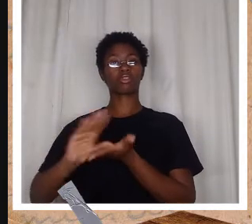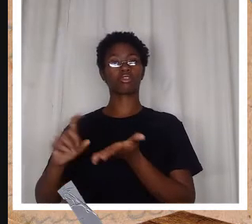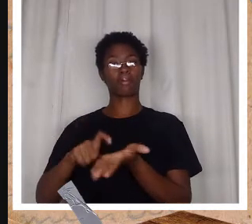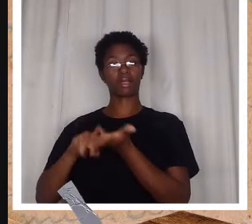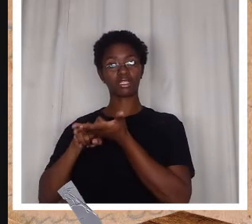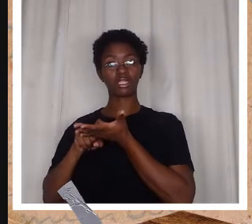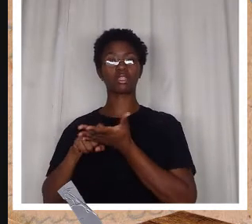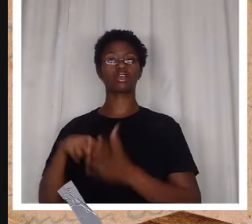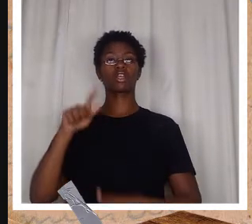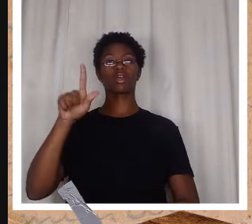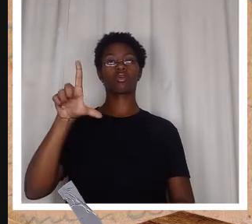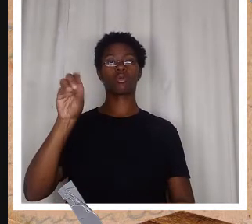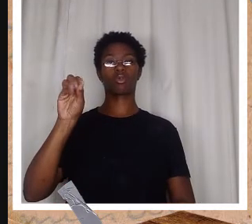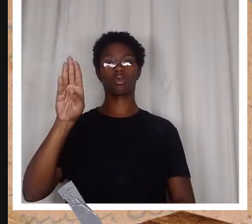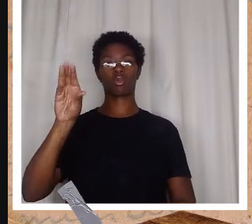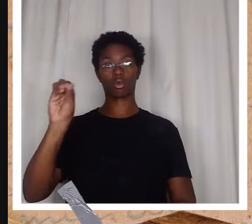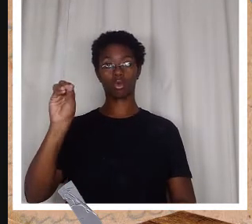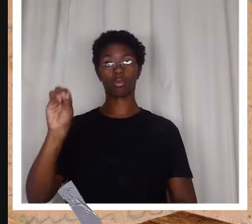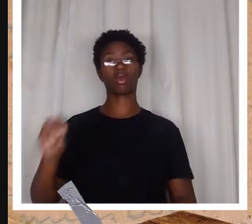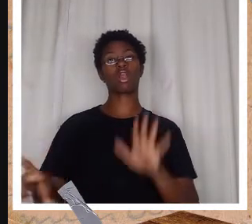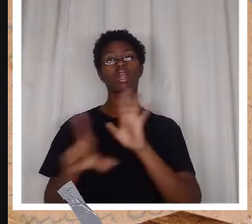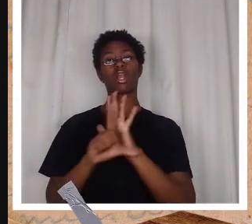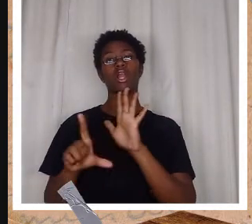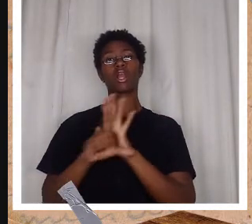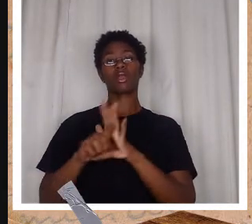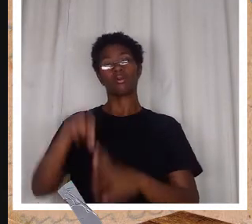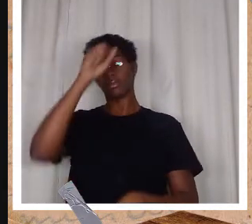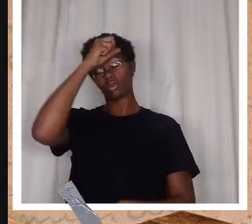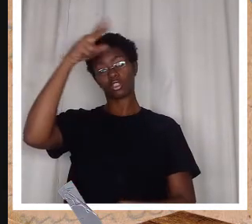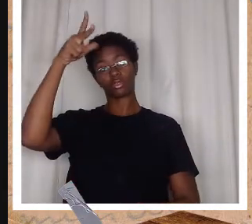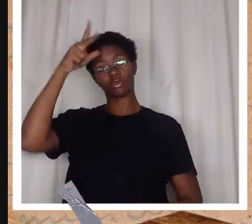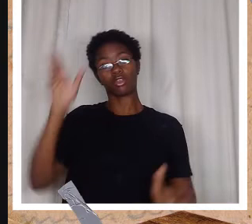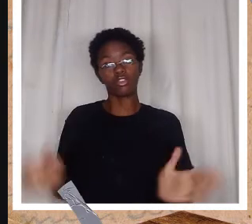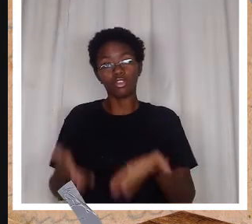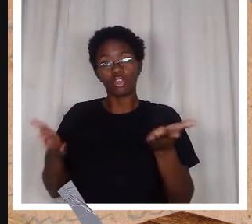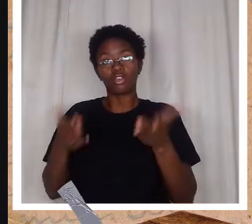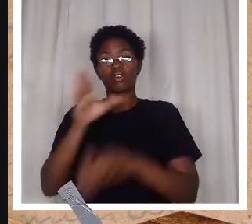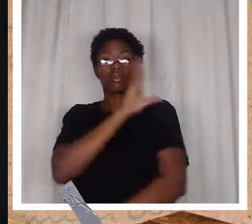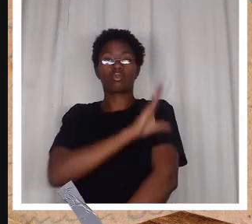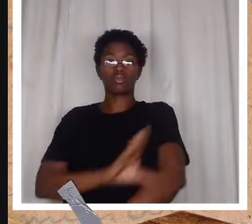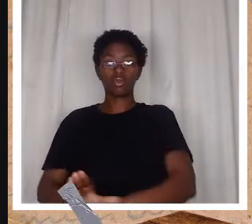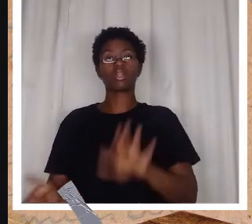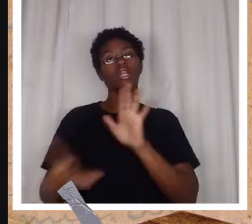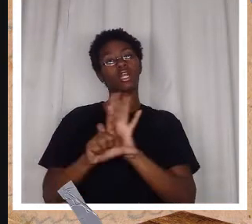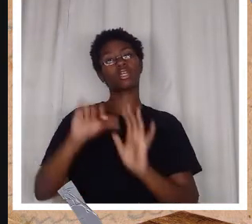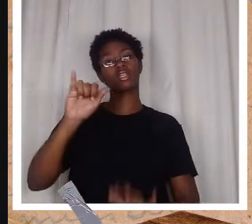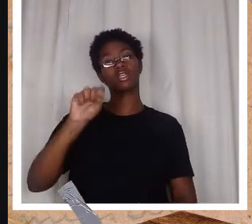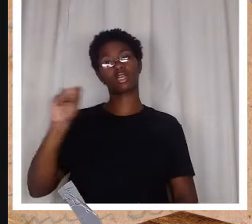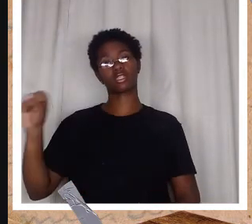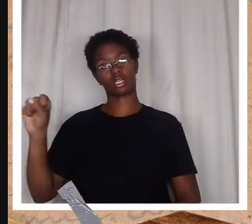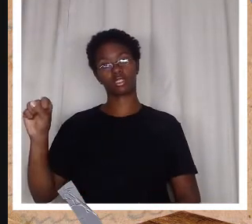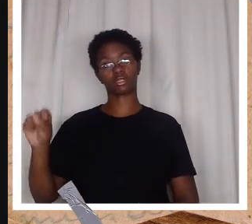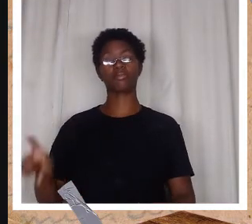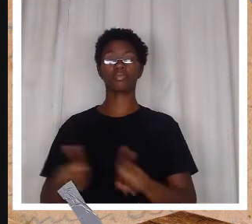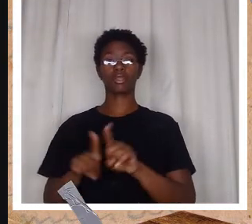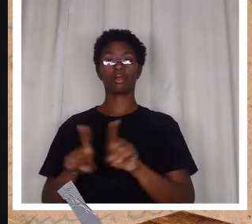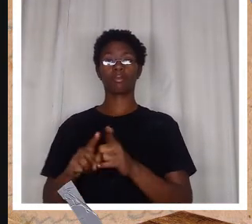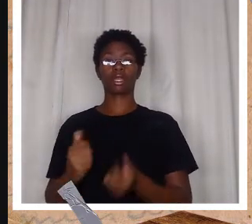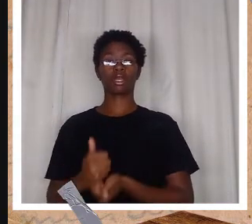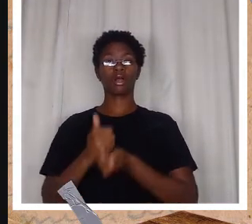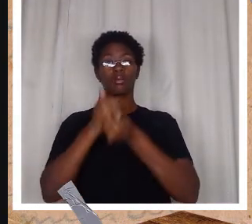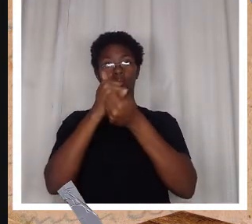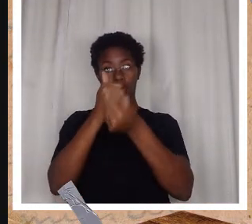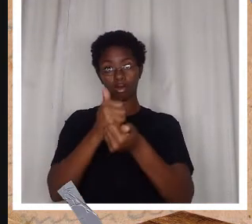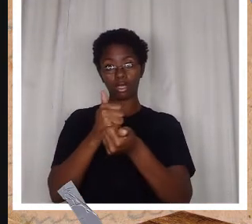meio da Lei Municipal de Incentivo à Cultura, Lei do ISS. Tem o apoio da Fundação Ford e do